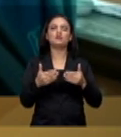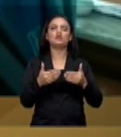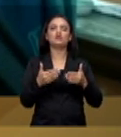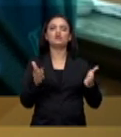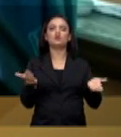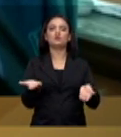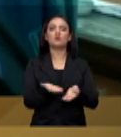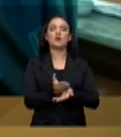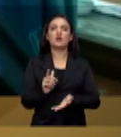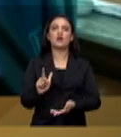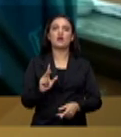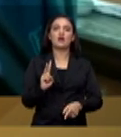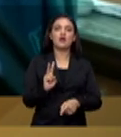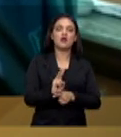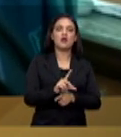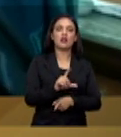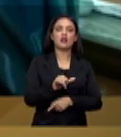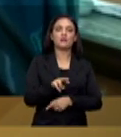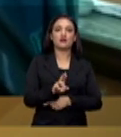e